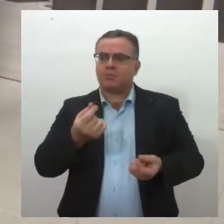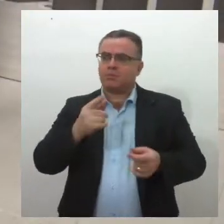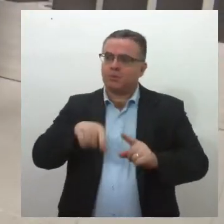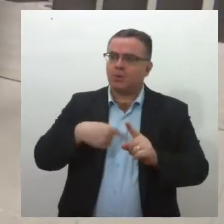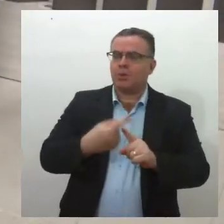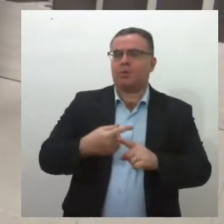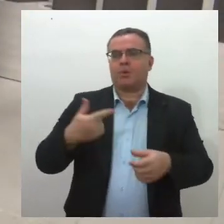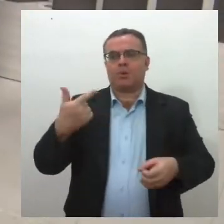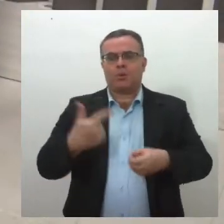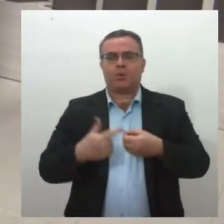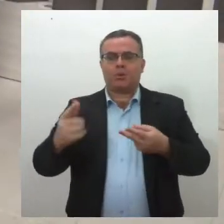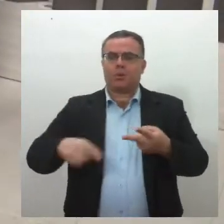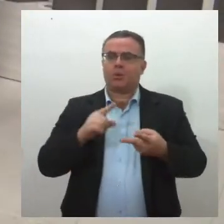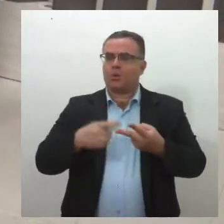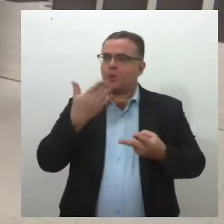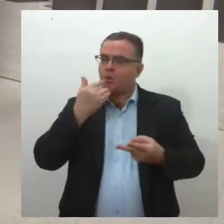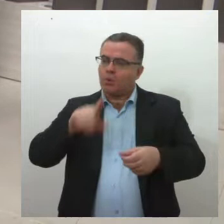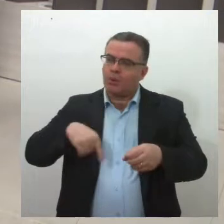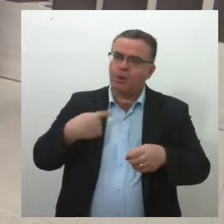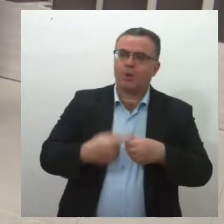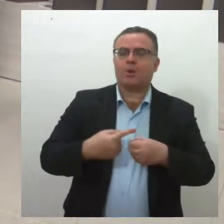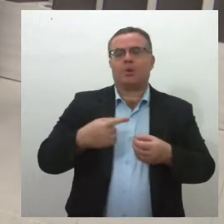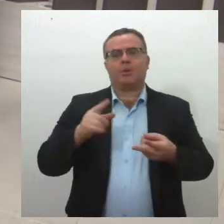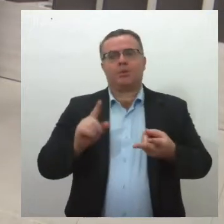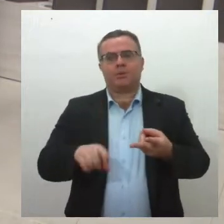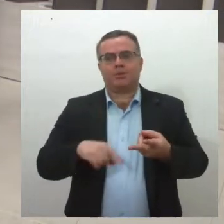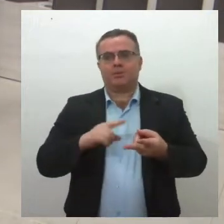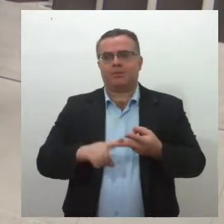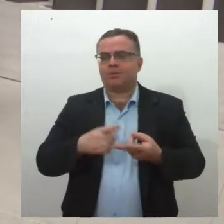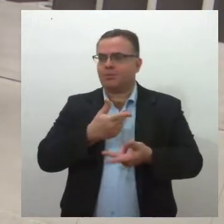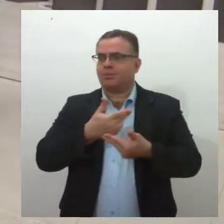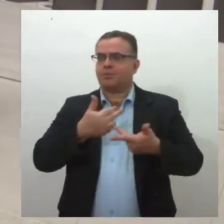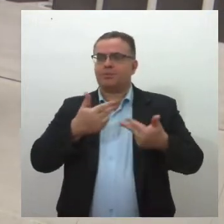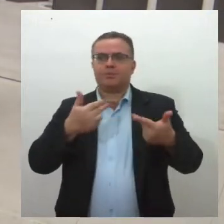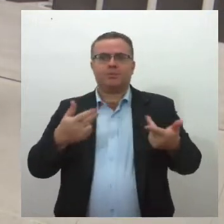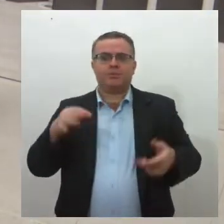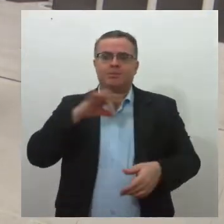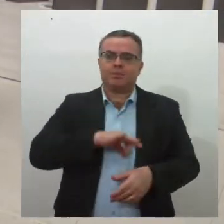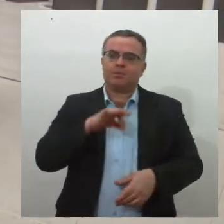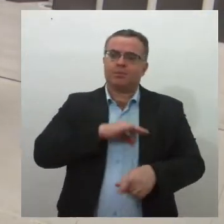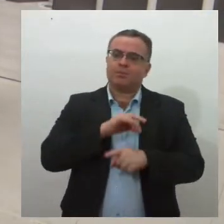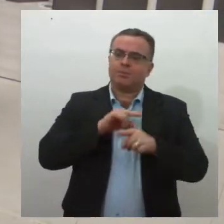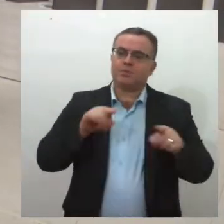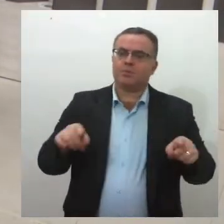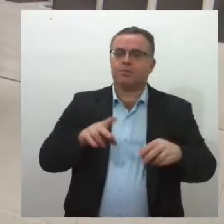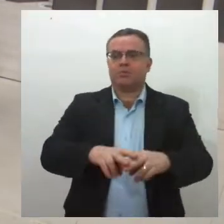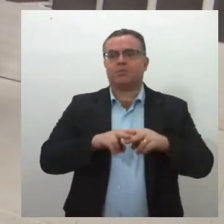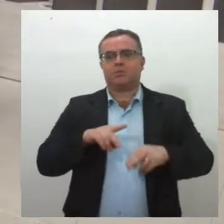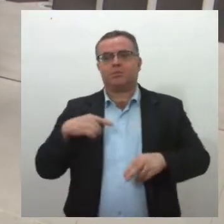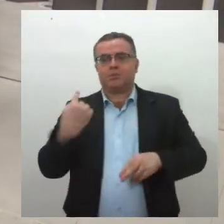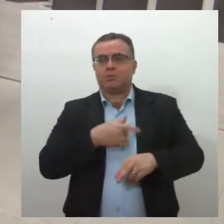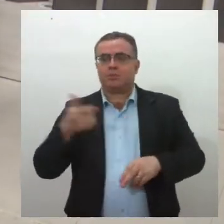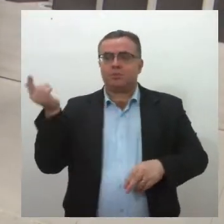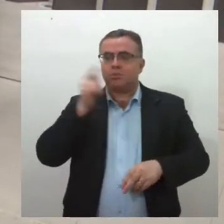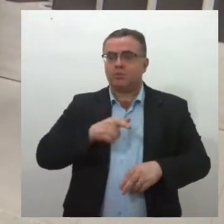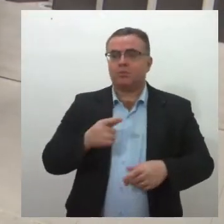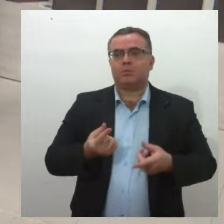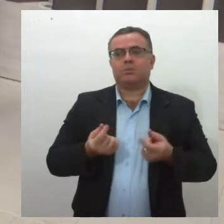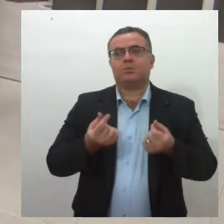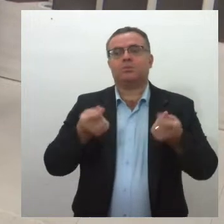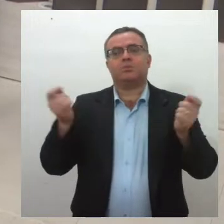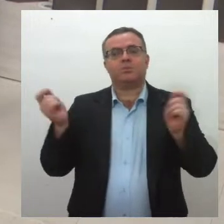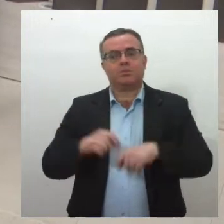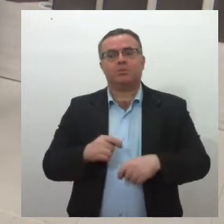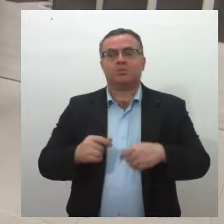aumenta, a alimentação está aumentando, então não está aumentando muitas vezes o salário ali, então a gente tem que conseguir organizar o dinheiro para que possa,